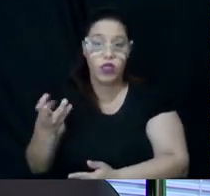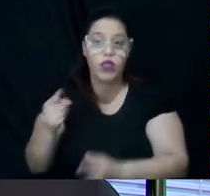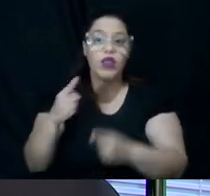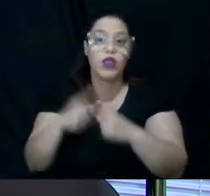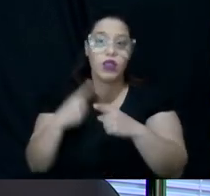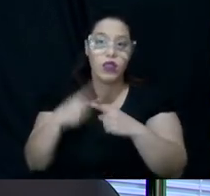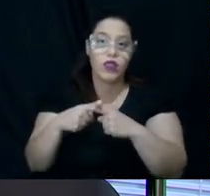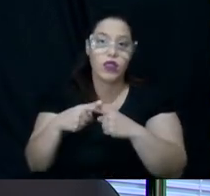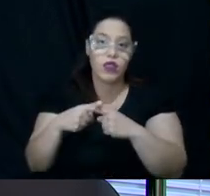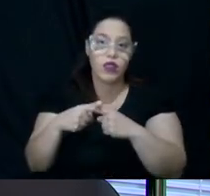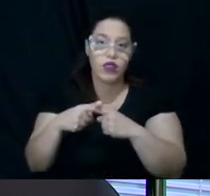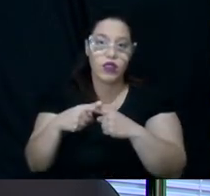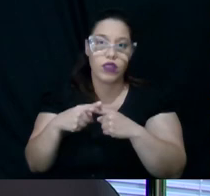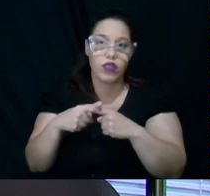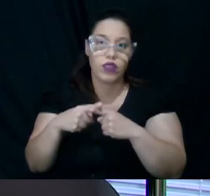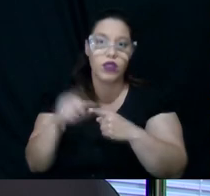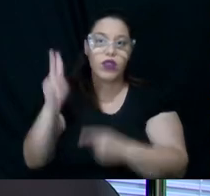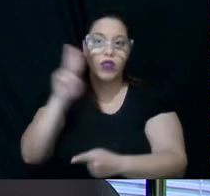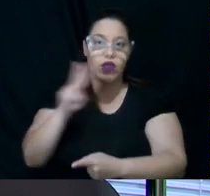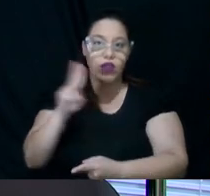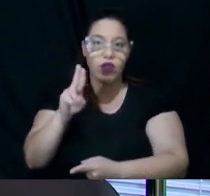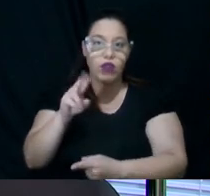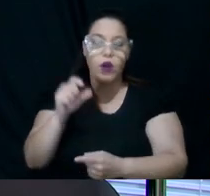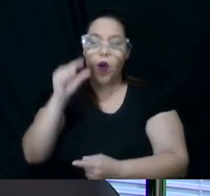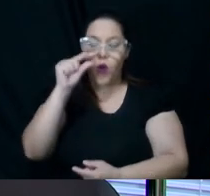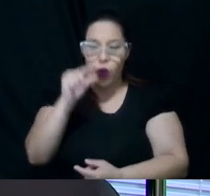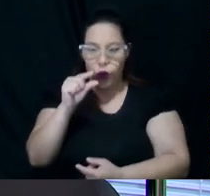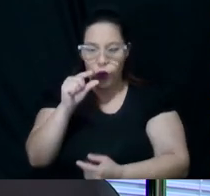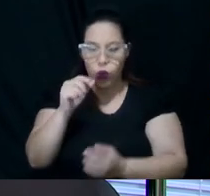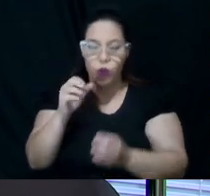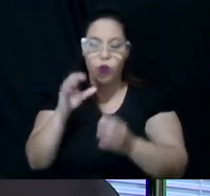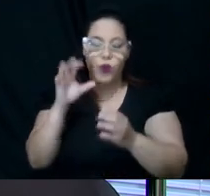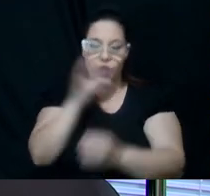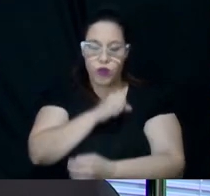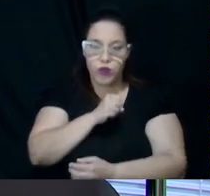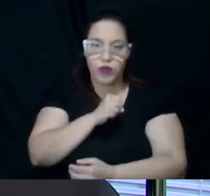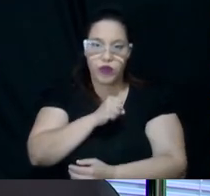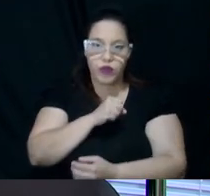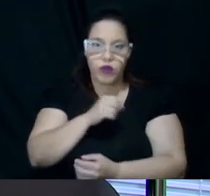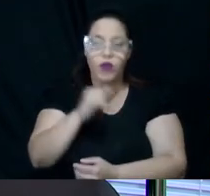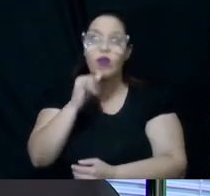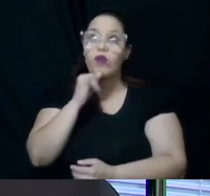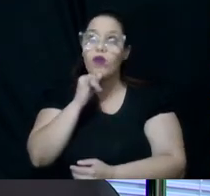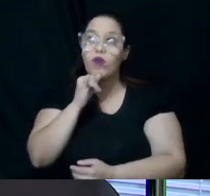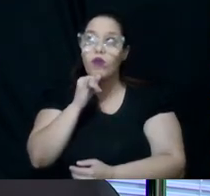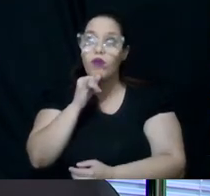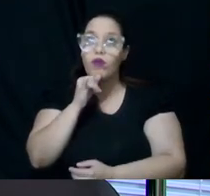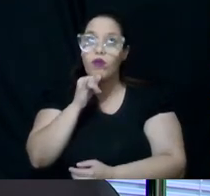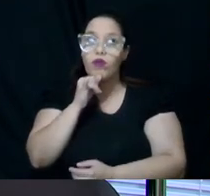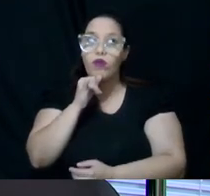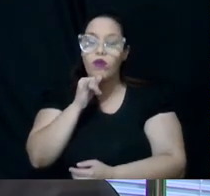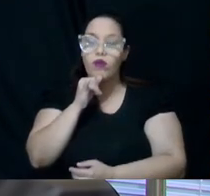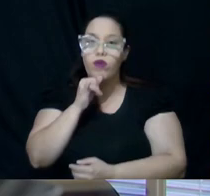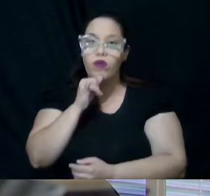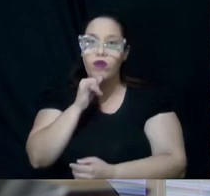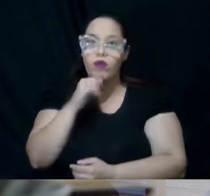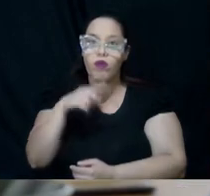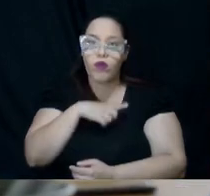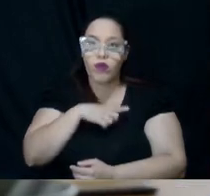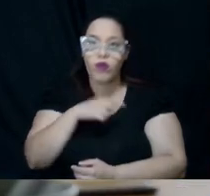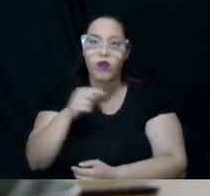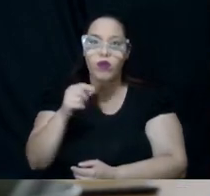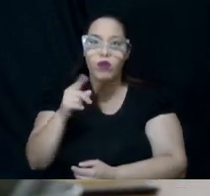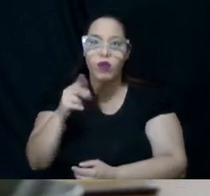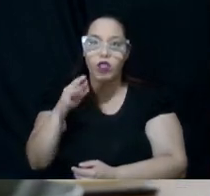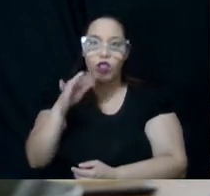produto de utilização de curto prazo. Então, por exemplo, digamos que você tem uma dívida ou